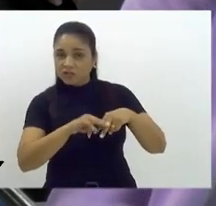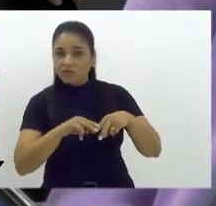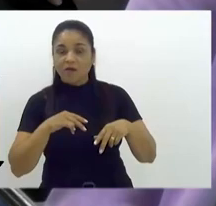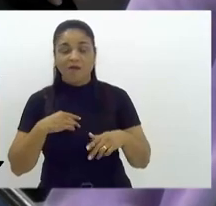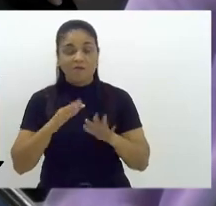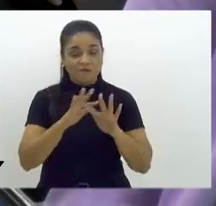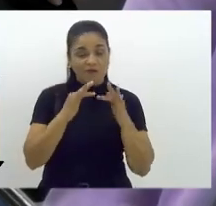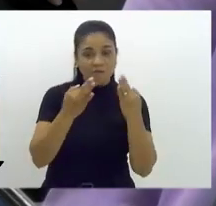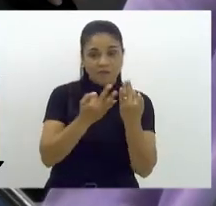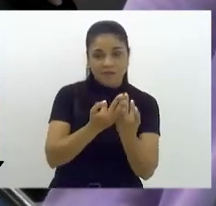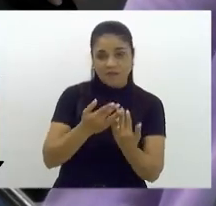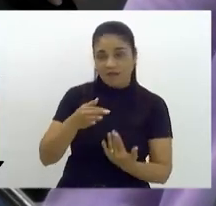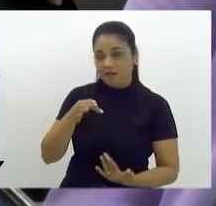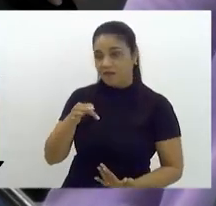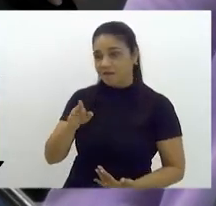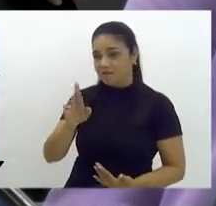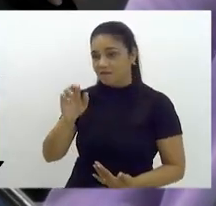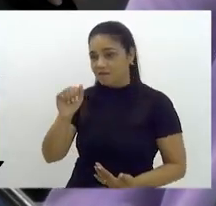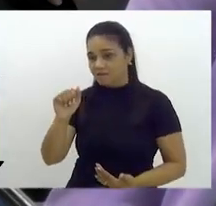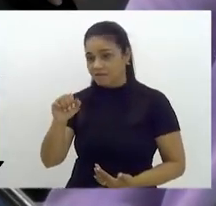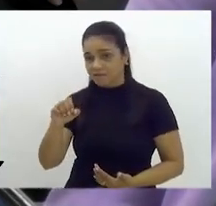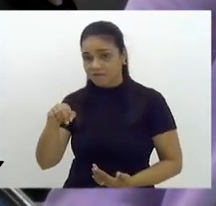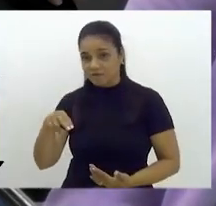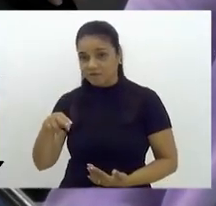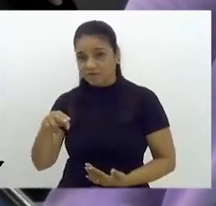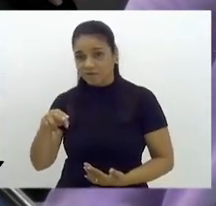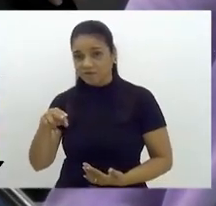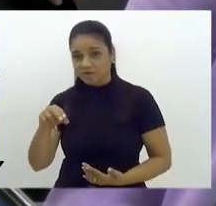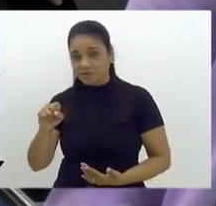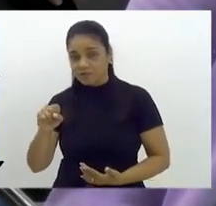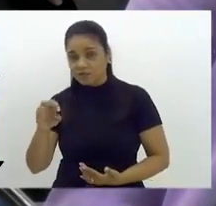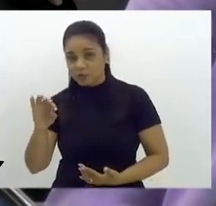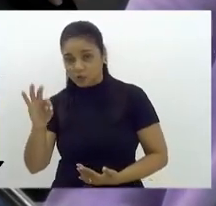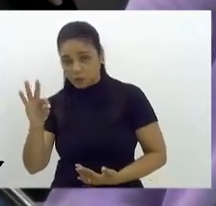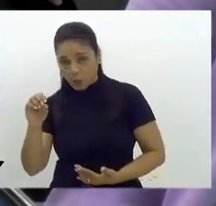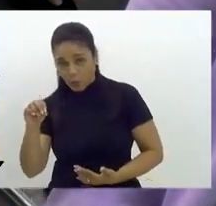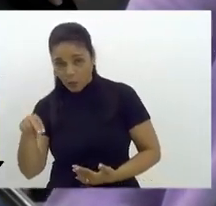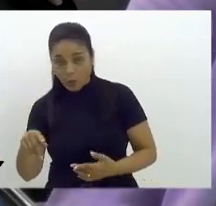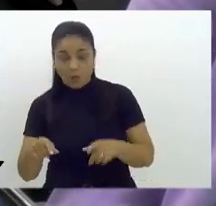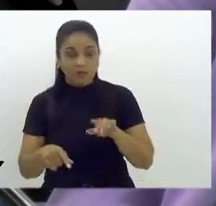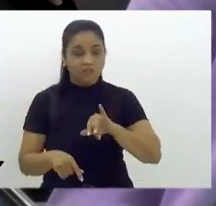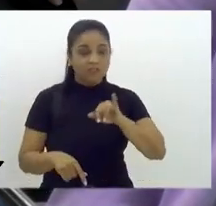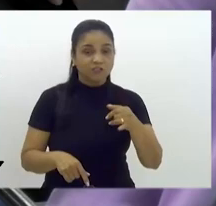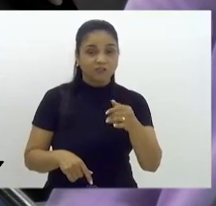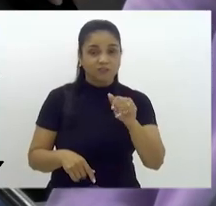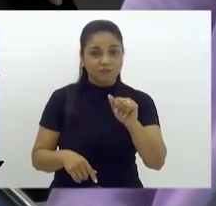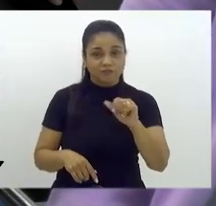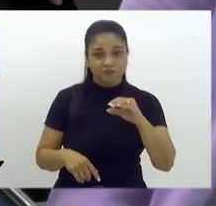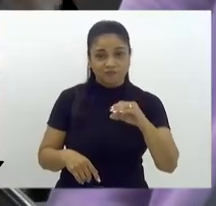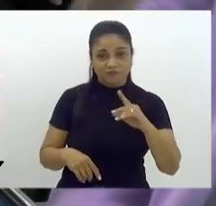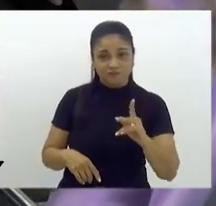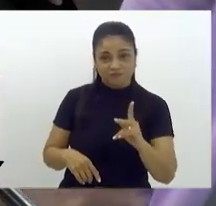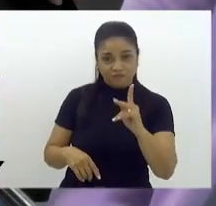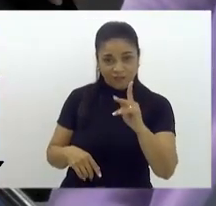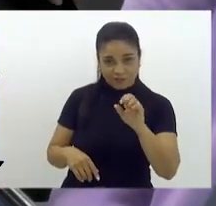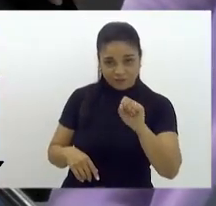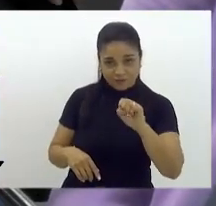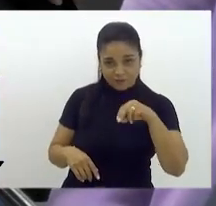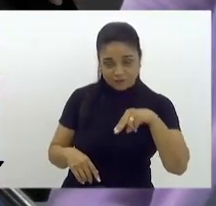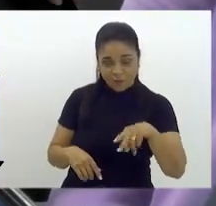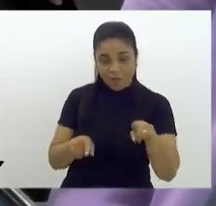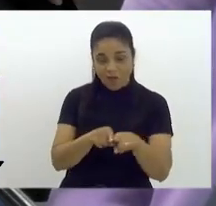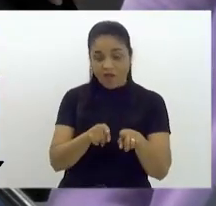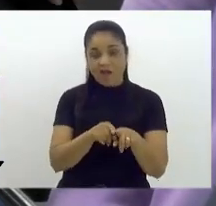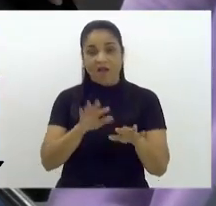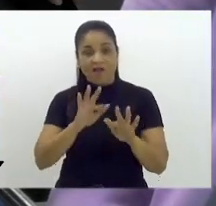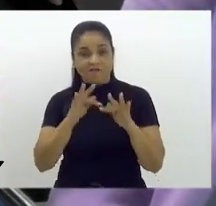flinston e a família Jackson talvez a bifurcação entre Vilma e Jane né Vilma era da família